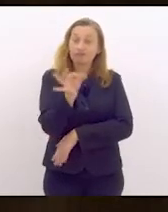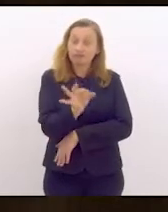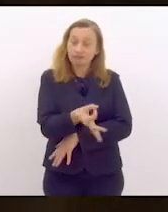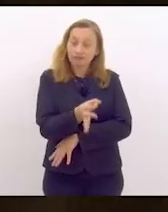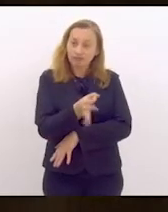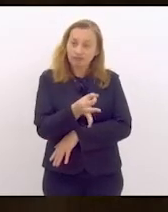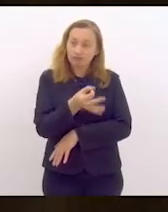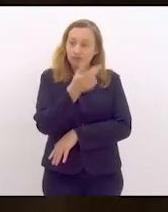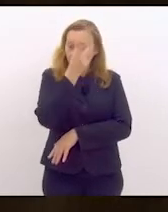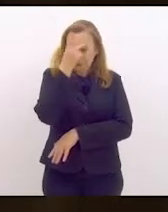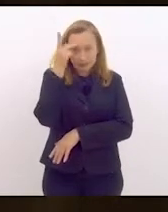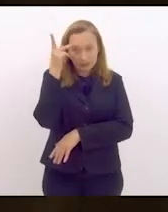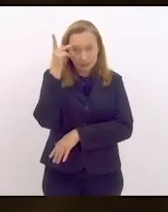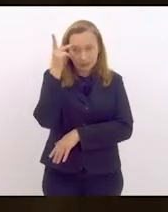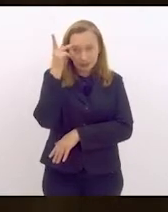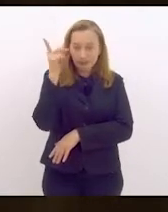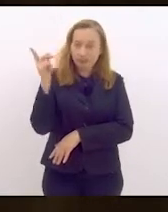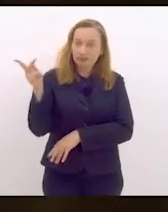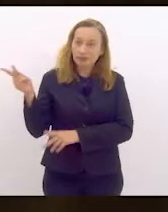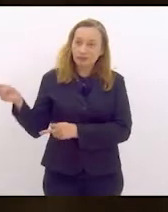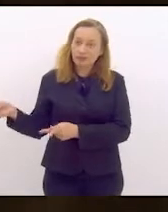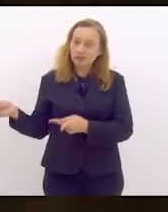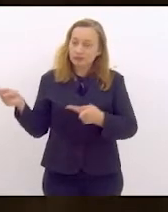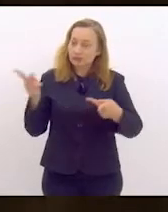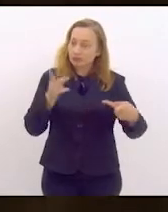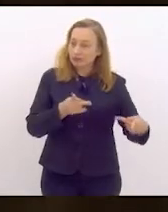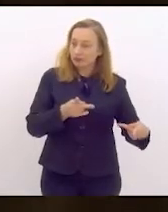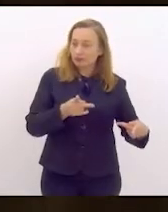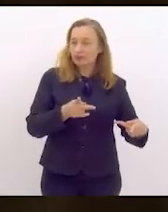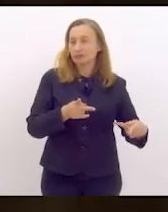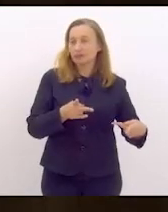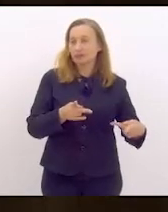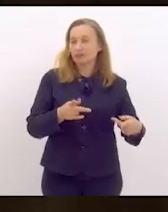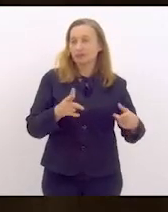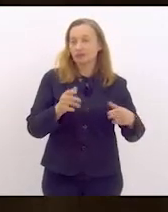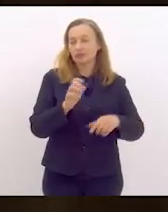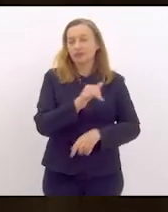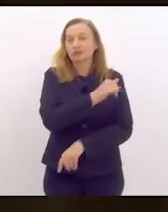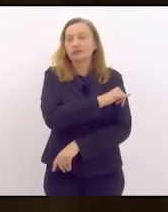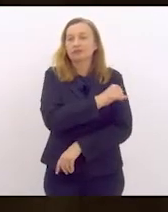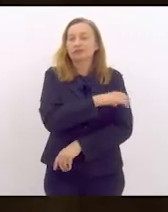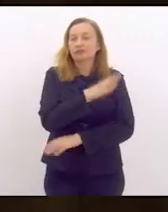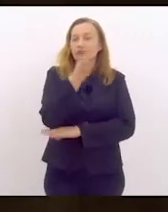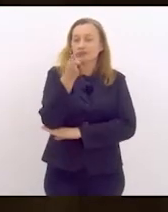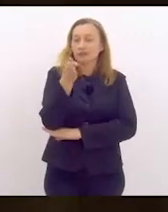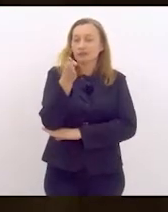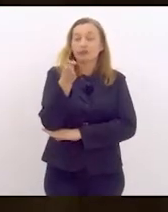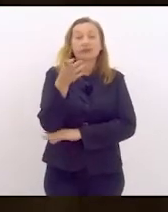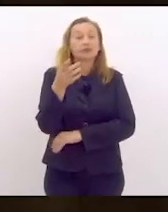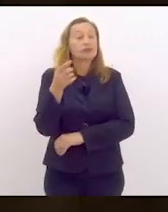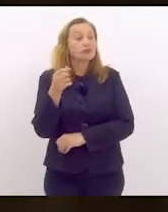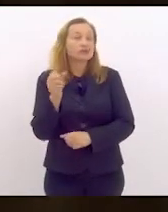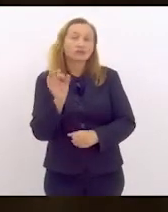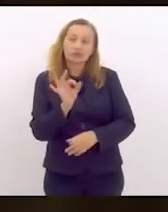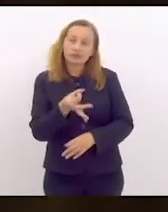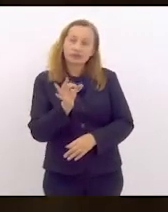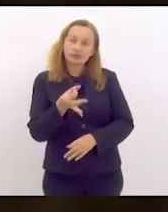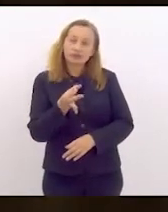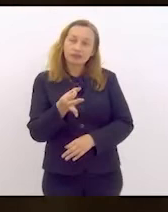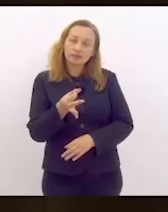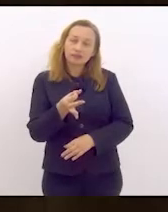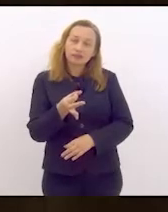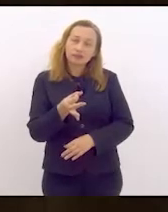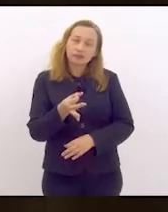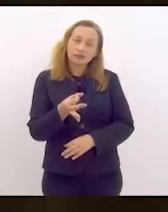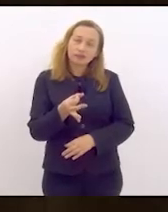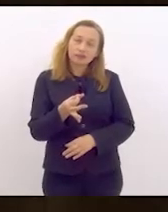para pessoas que vinham de outros estados se hospedar no hotel, exatamente para fazer como fosse uma espécie